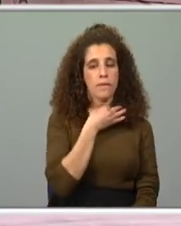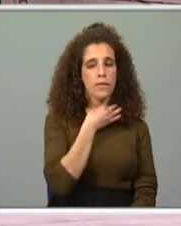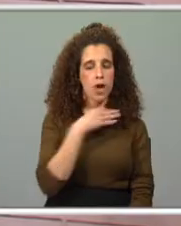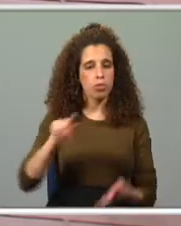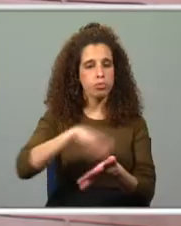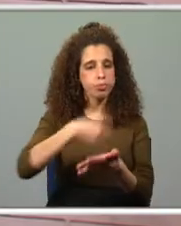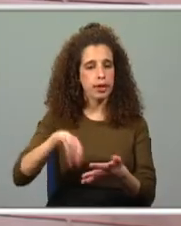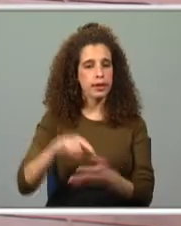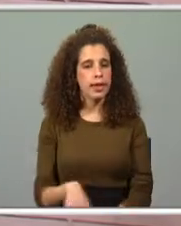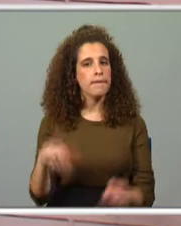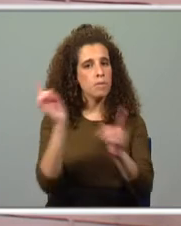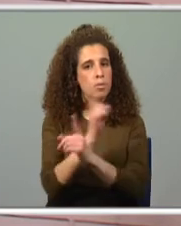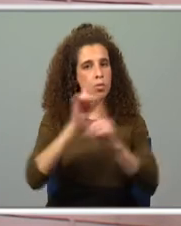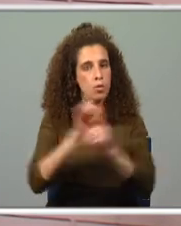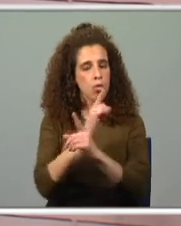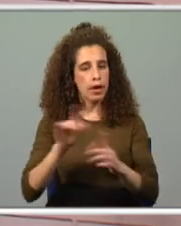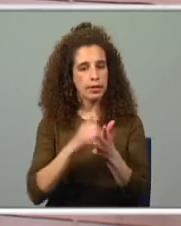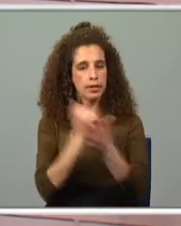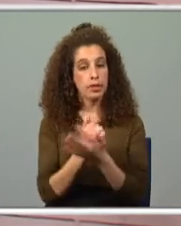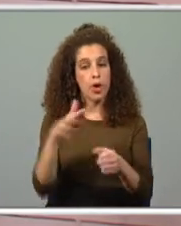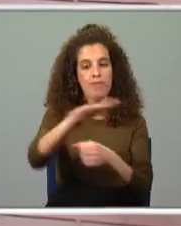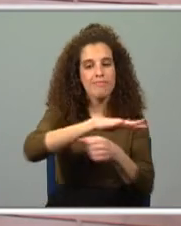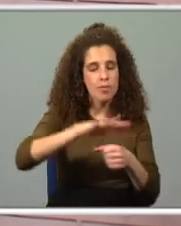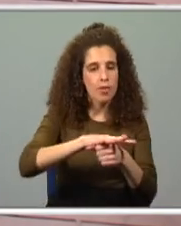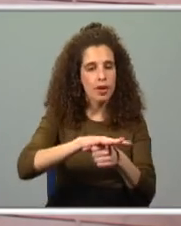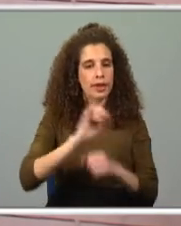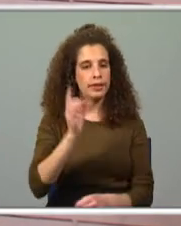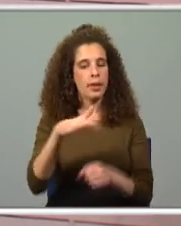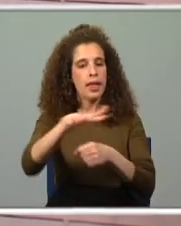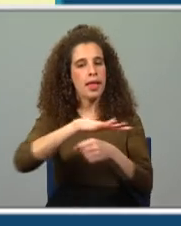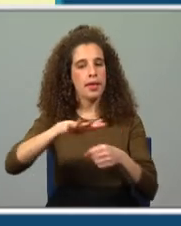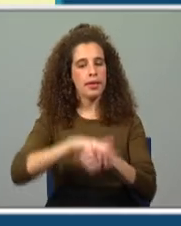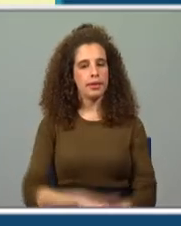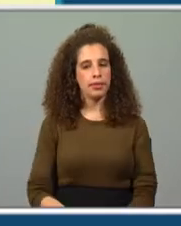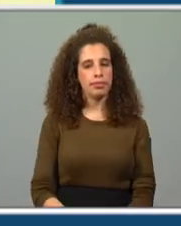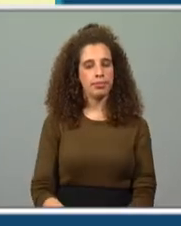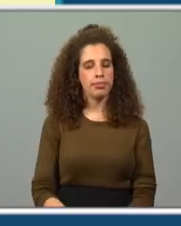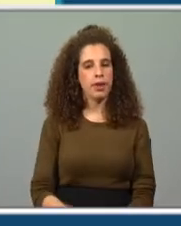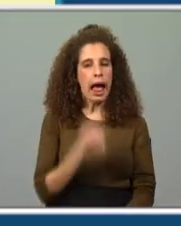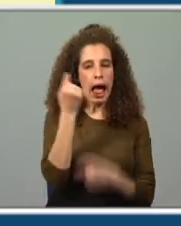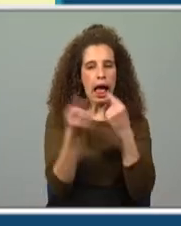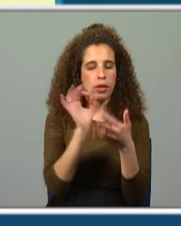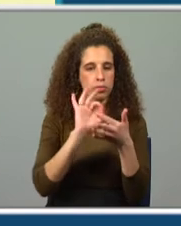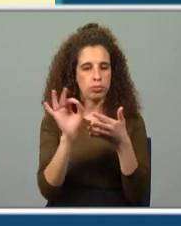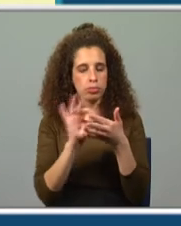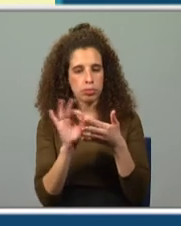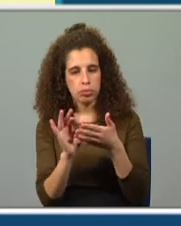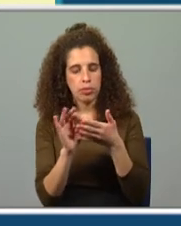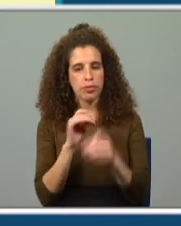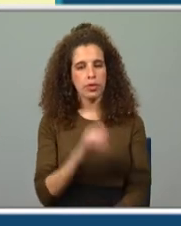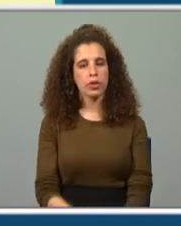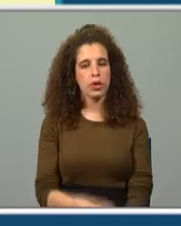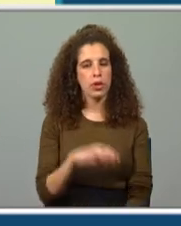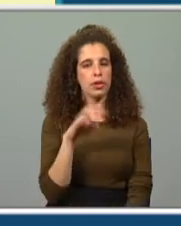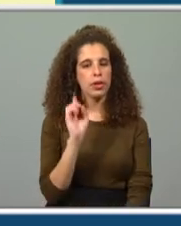que tem orquestra sempre. E agora tem uma área. Então, esta área tem aqui algumas particularidades, como Mozart foi um bocado